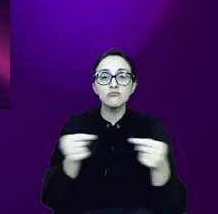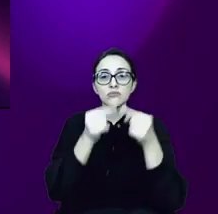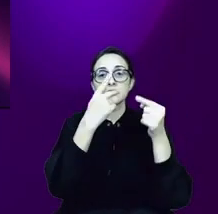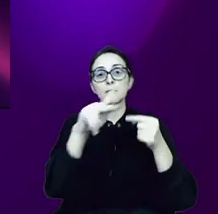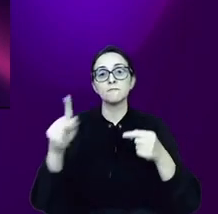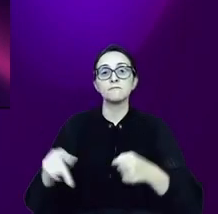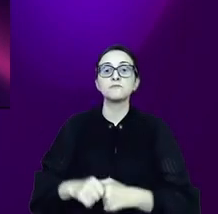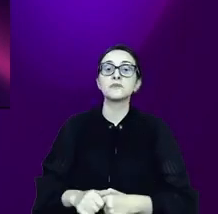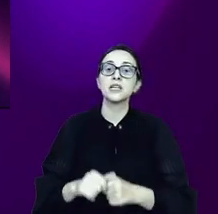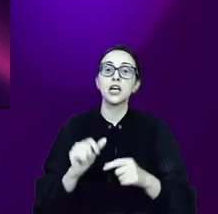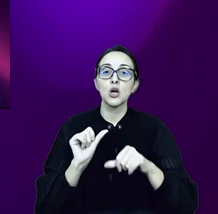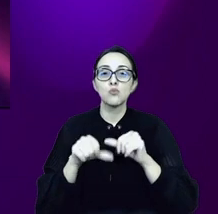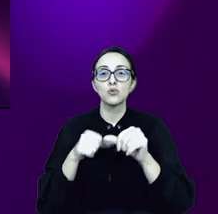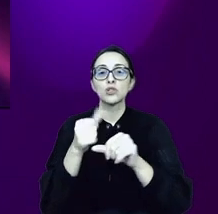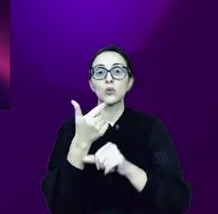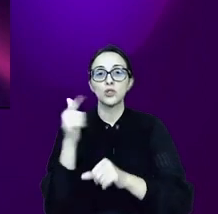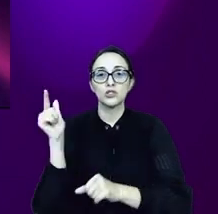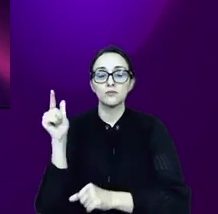Outras